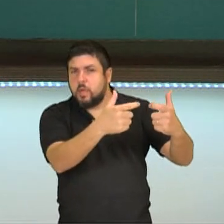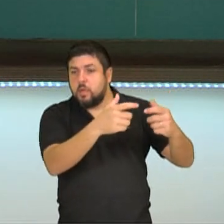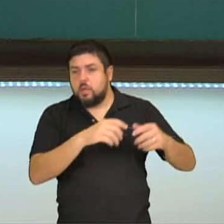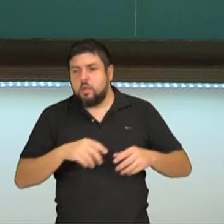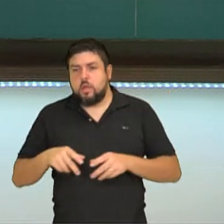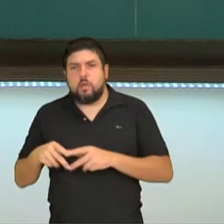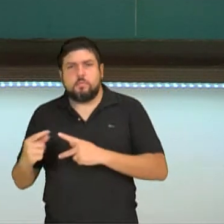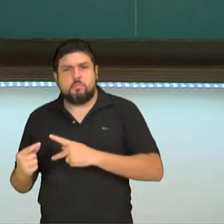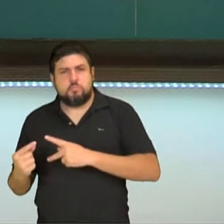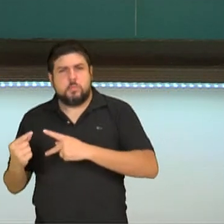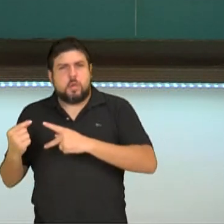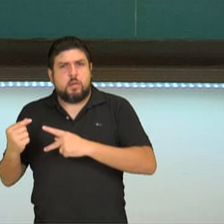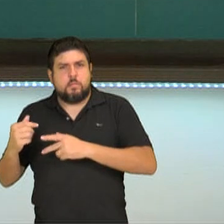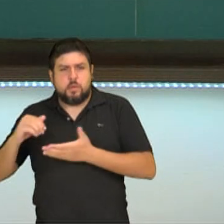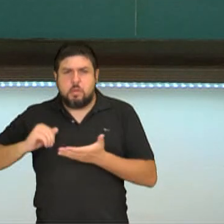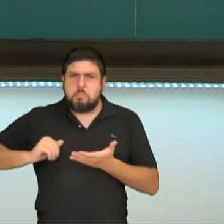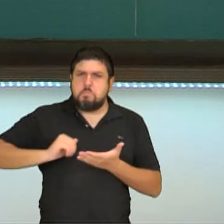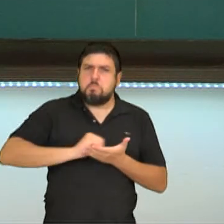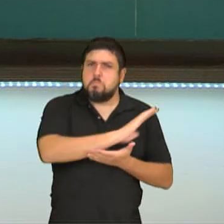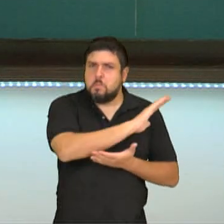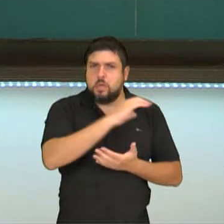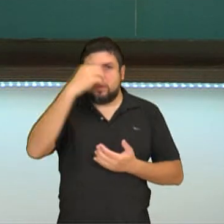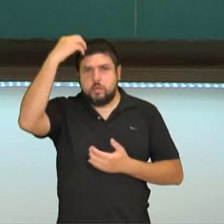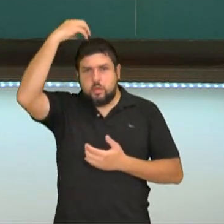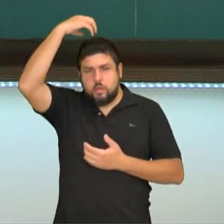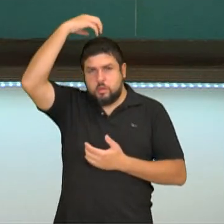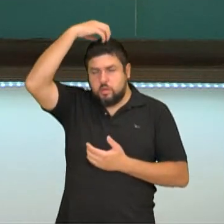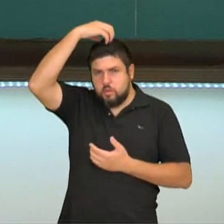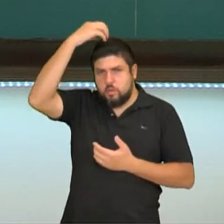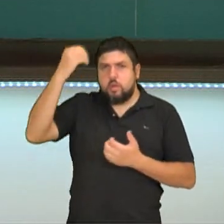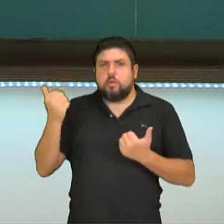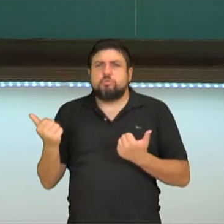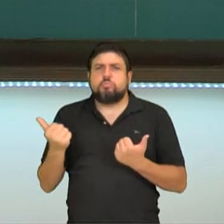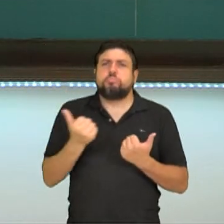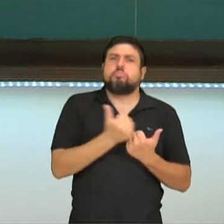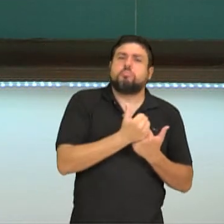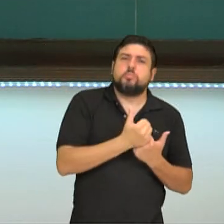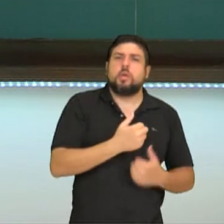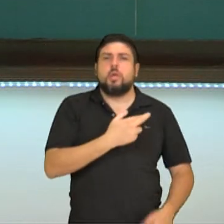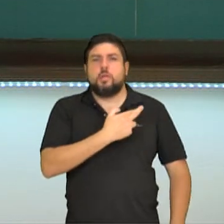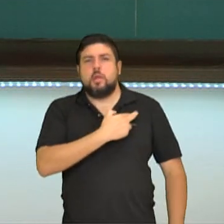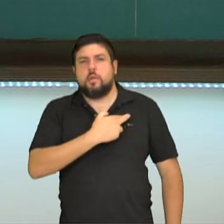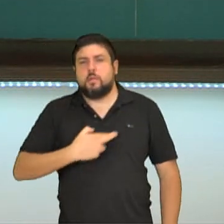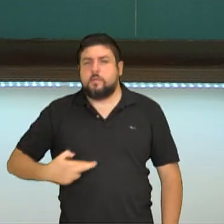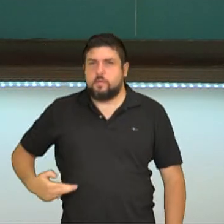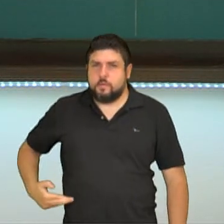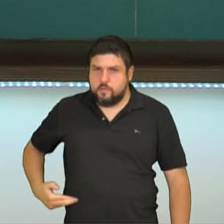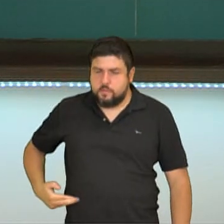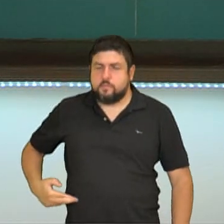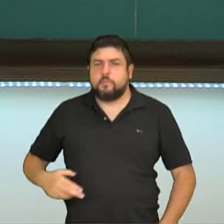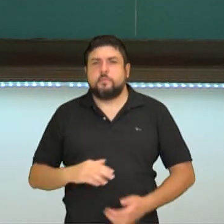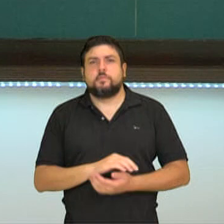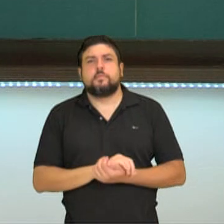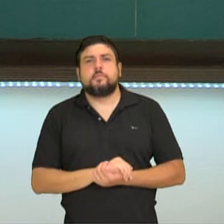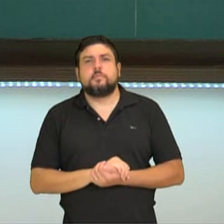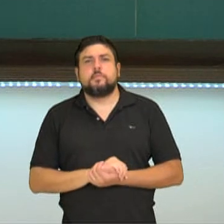Tarquínio, o Soberbo, instaurando, enfim, a República em